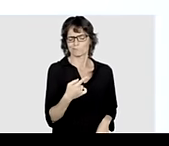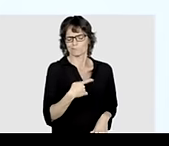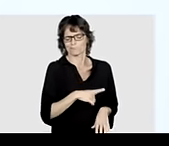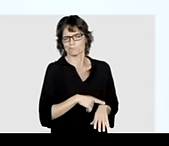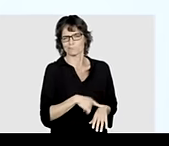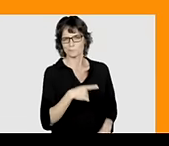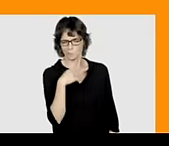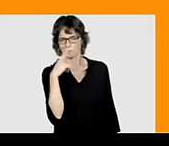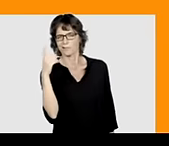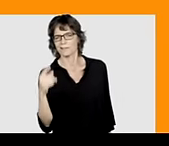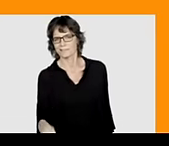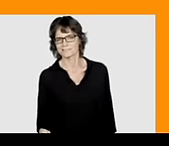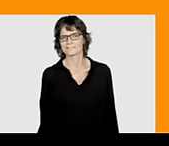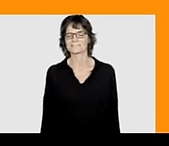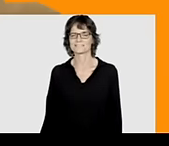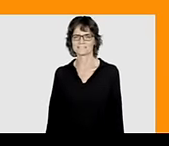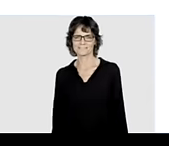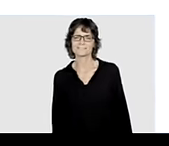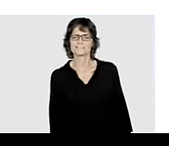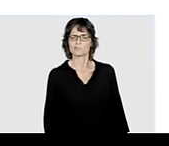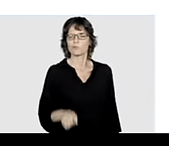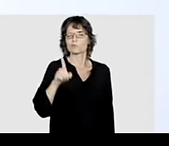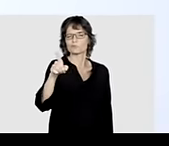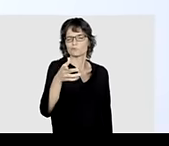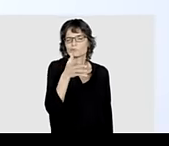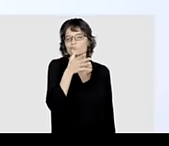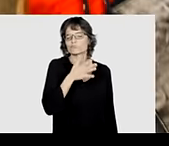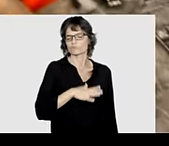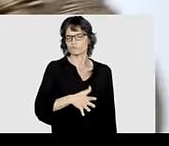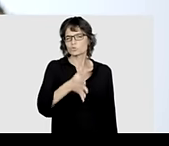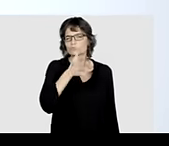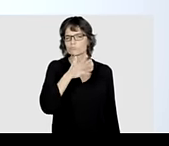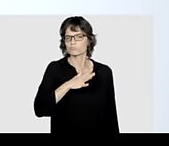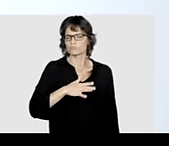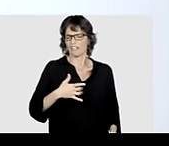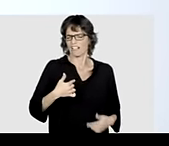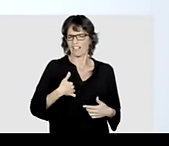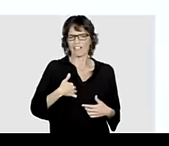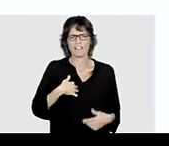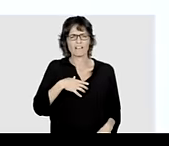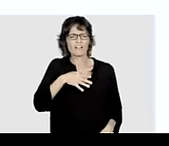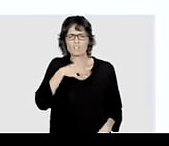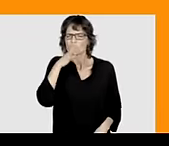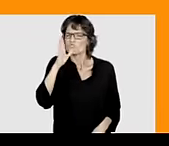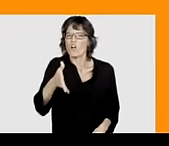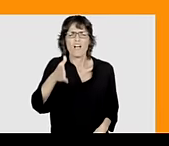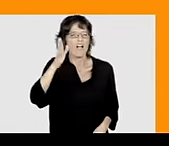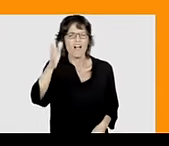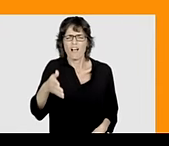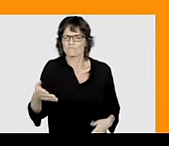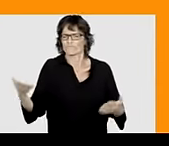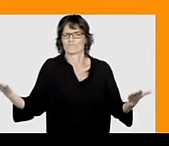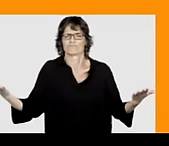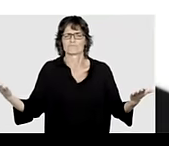Só o tempo dirá. Que queres tu de mim, que não te